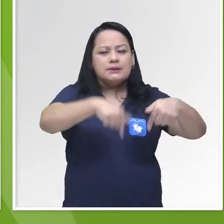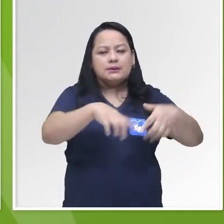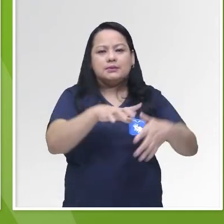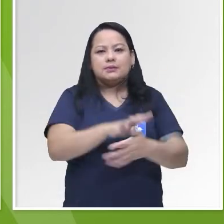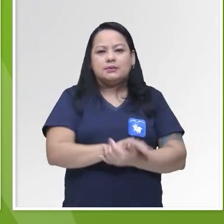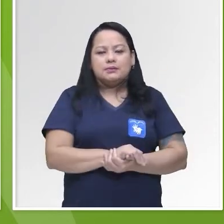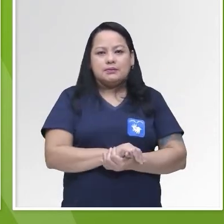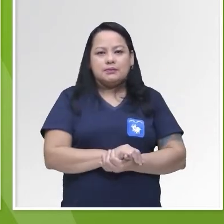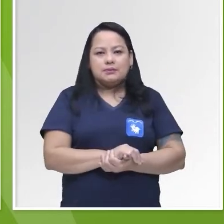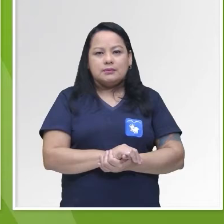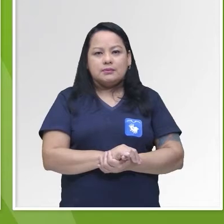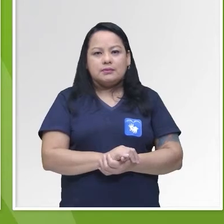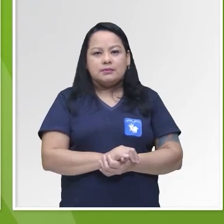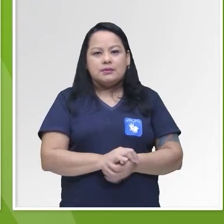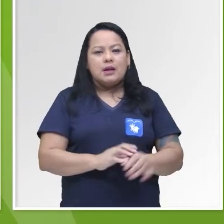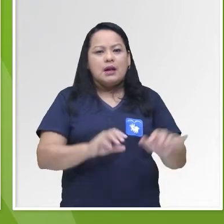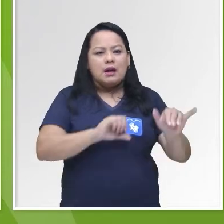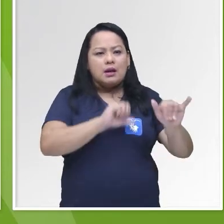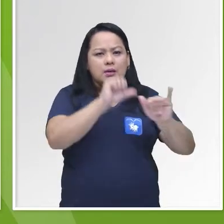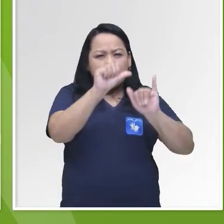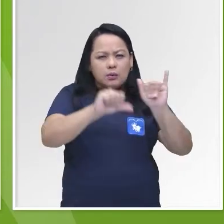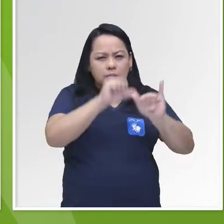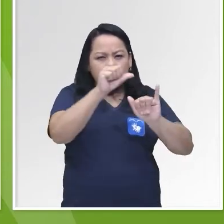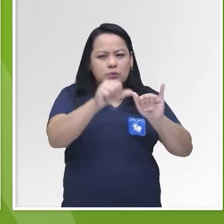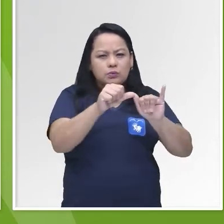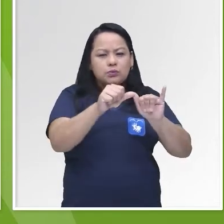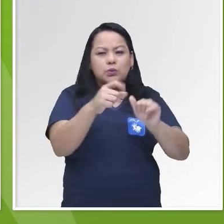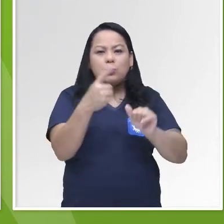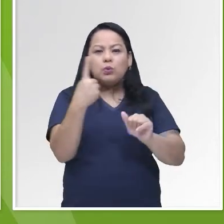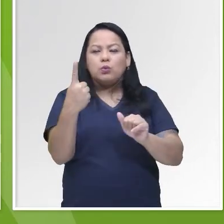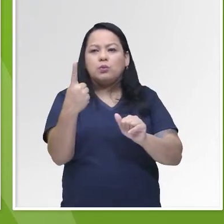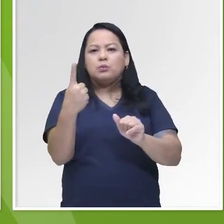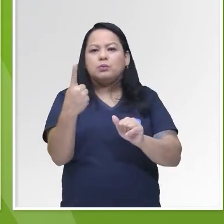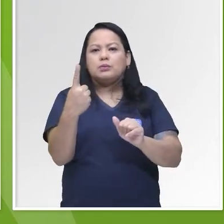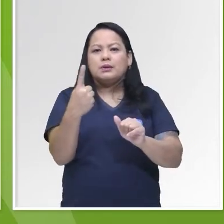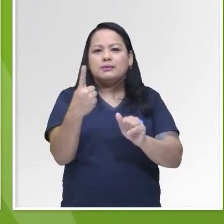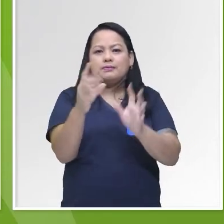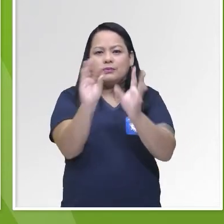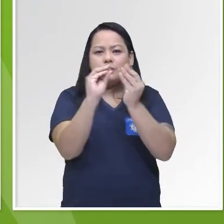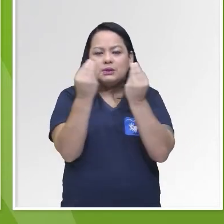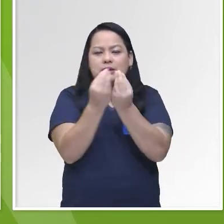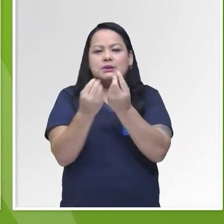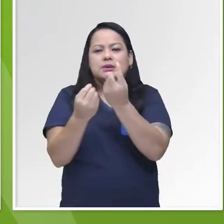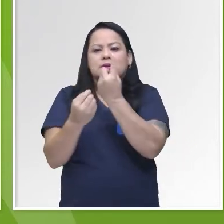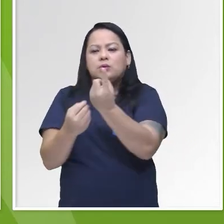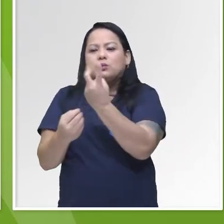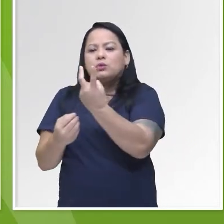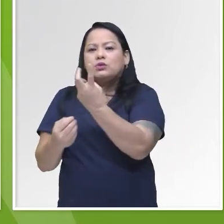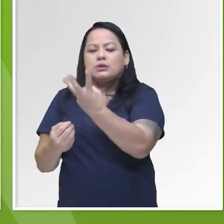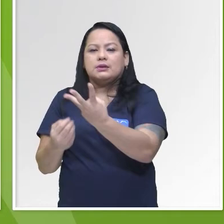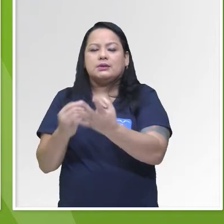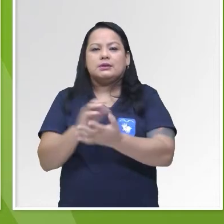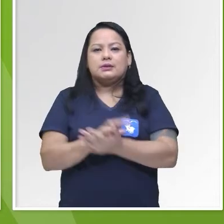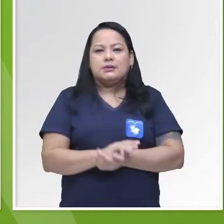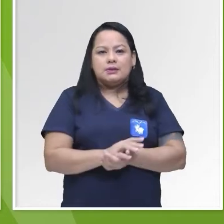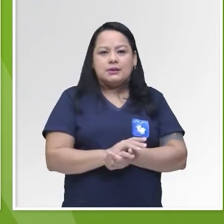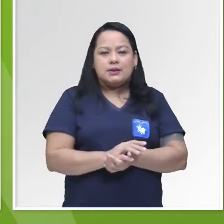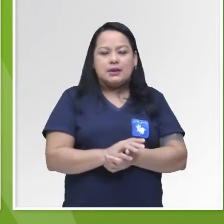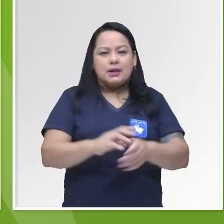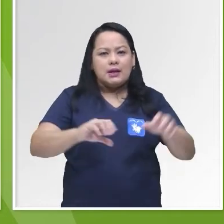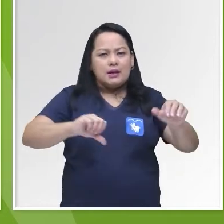Reage com uma composta, olha que legal. Então, a reação de simples troca